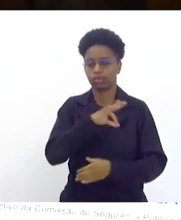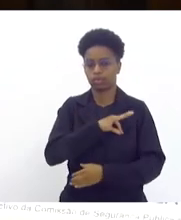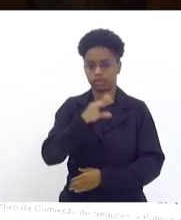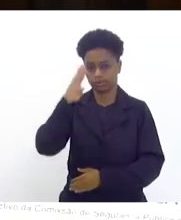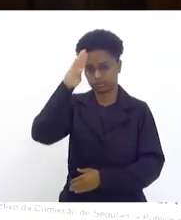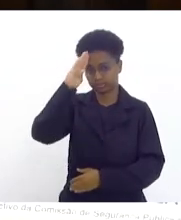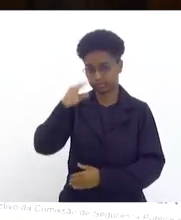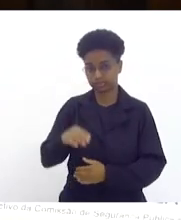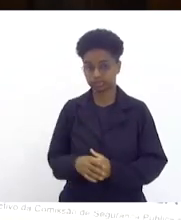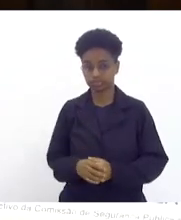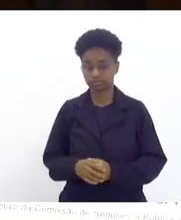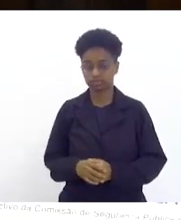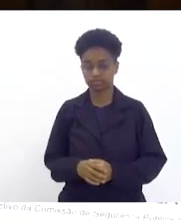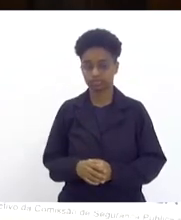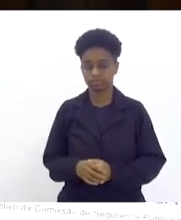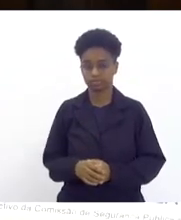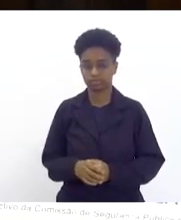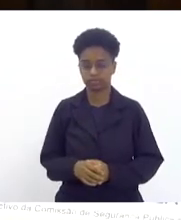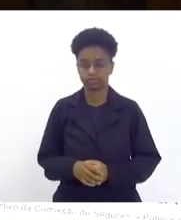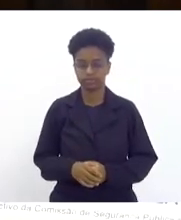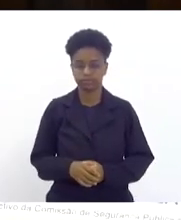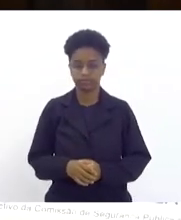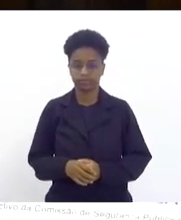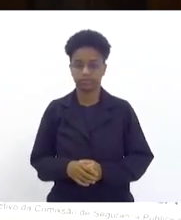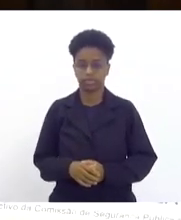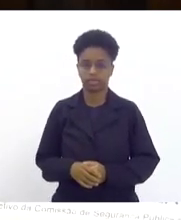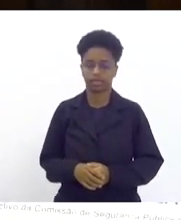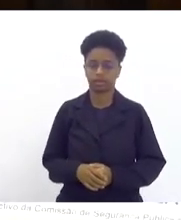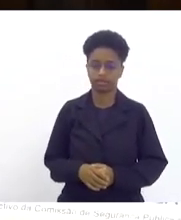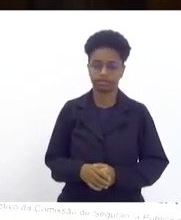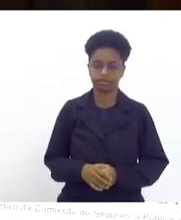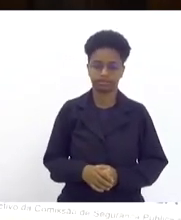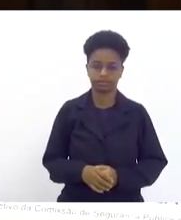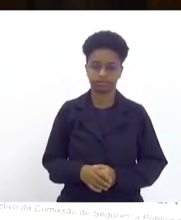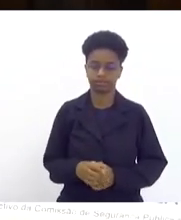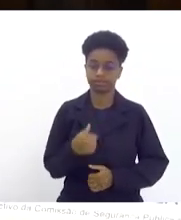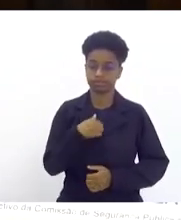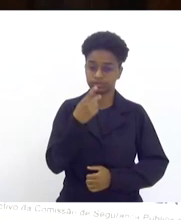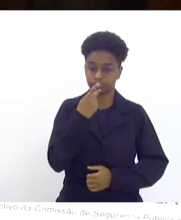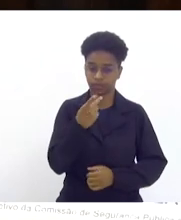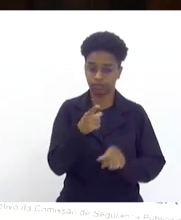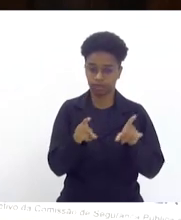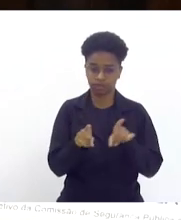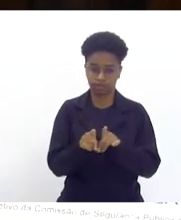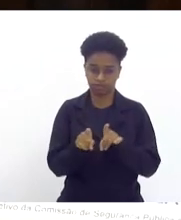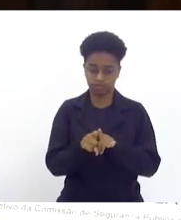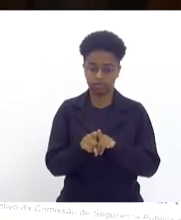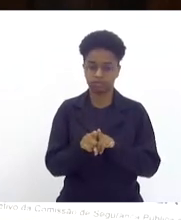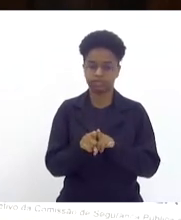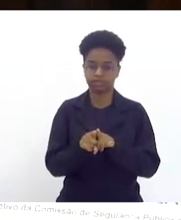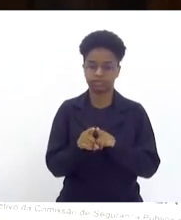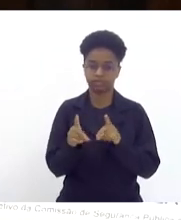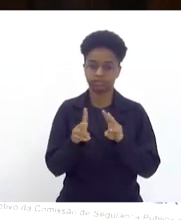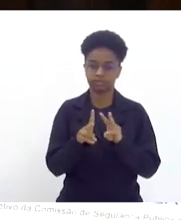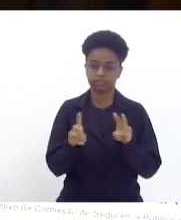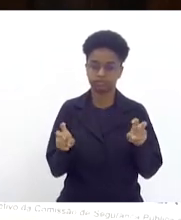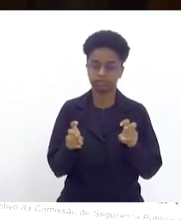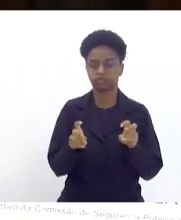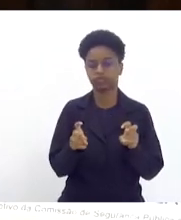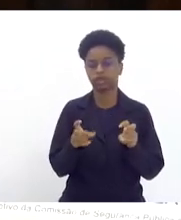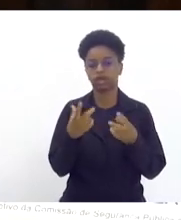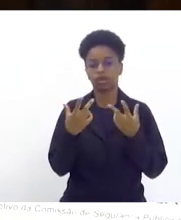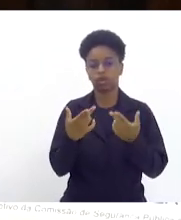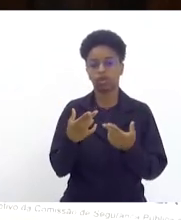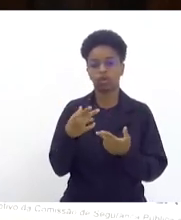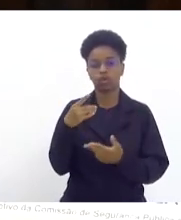falo também se o deputado Gualberto de algo que bem disso o delegado